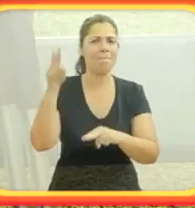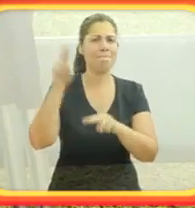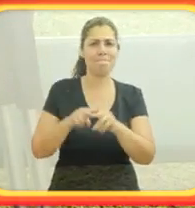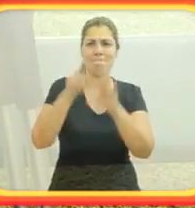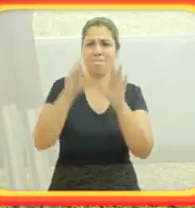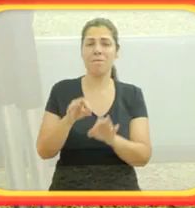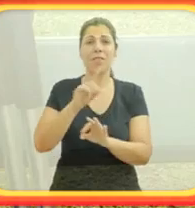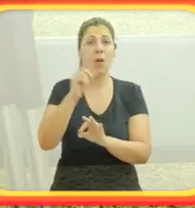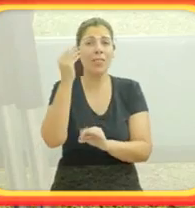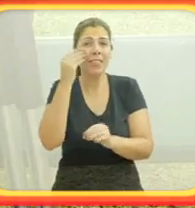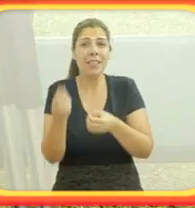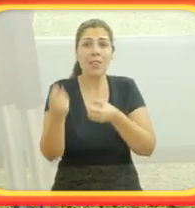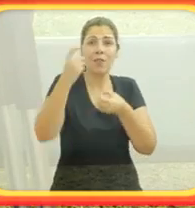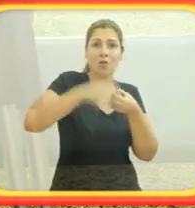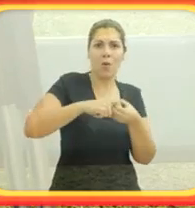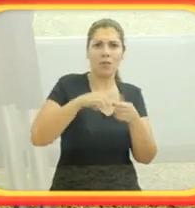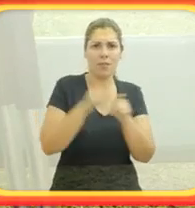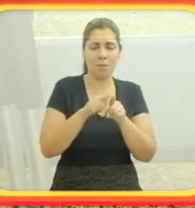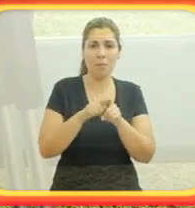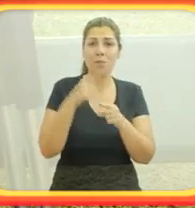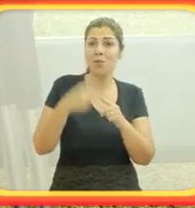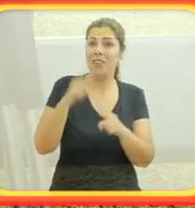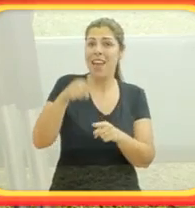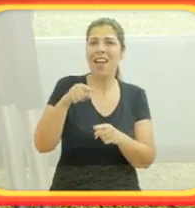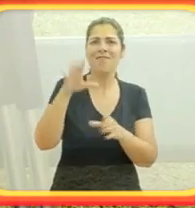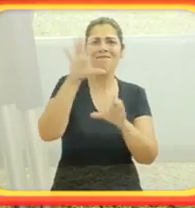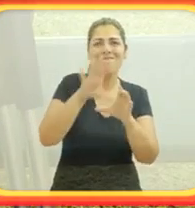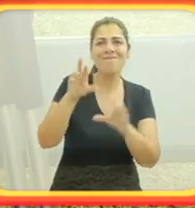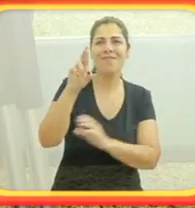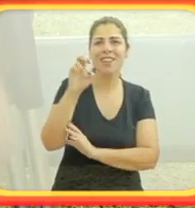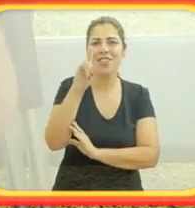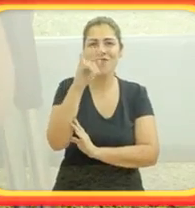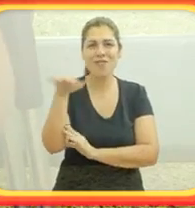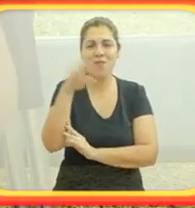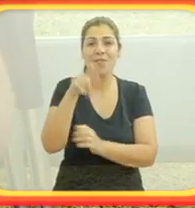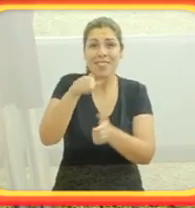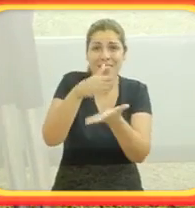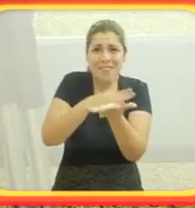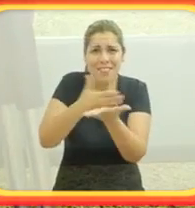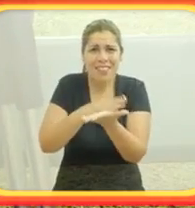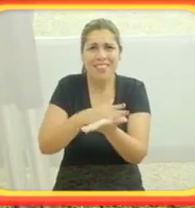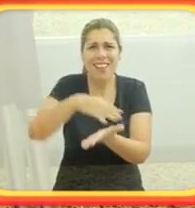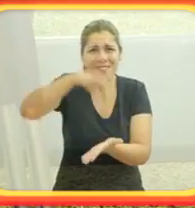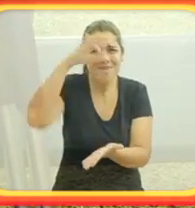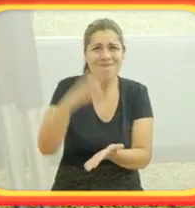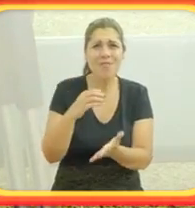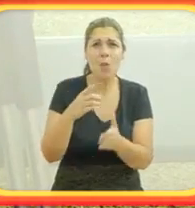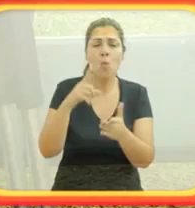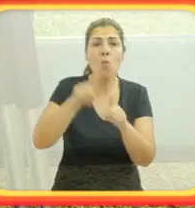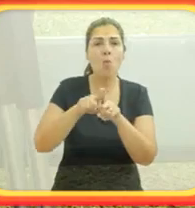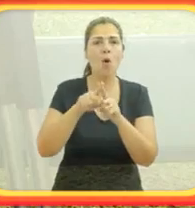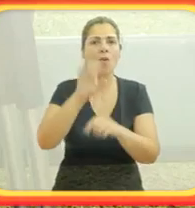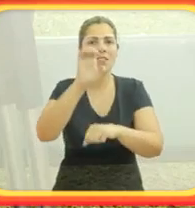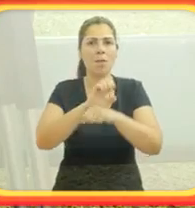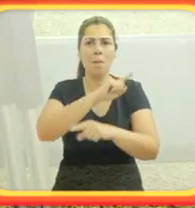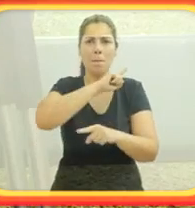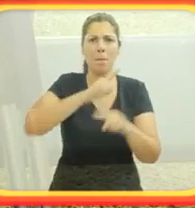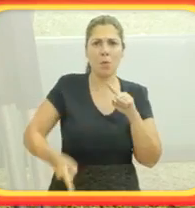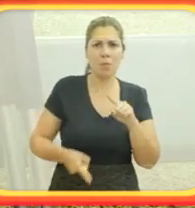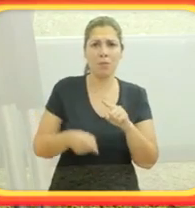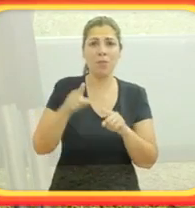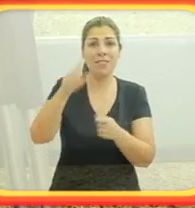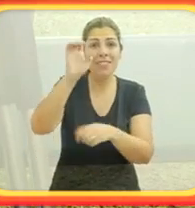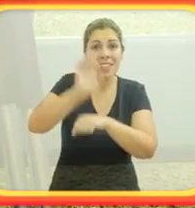também. Porque é uma região que já dá, essa fronteira já dá justamente no estado que é proibido, é o estado chamado Nilo